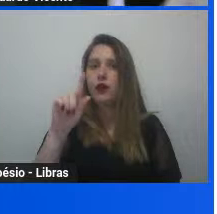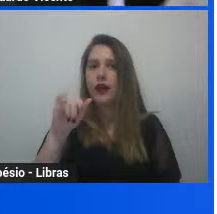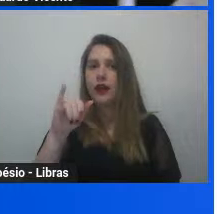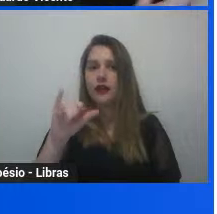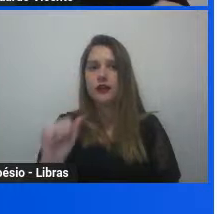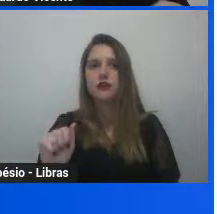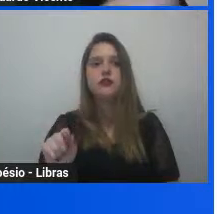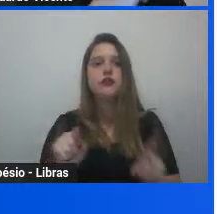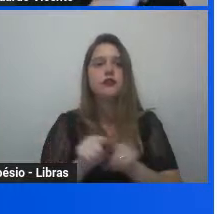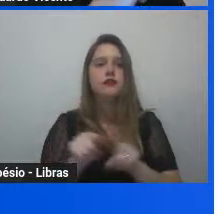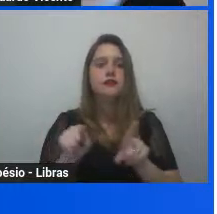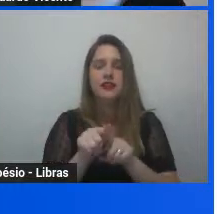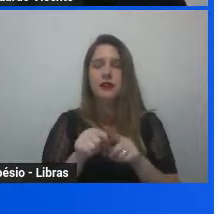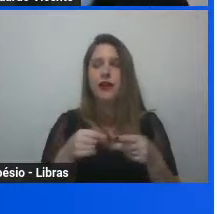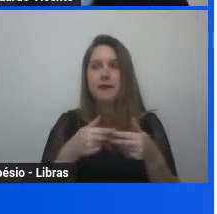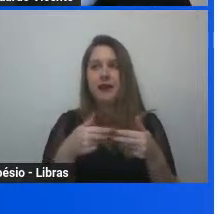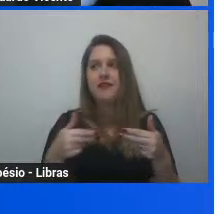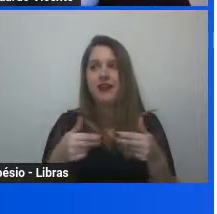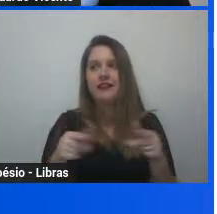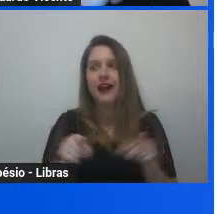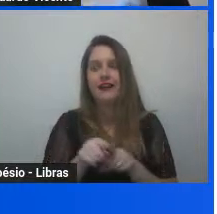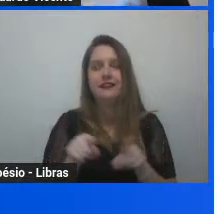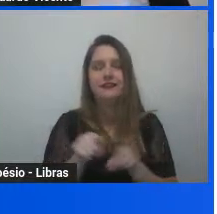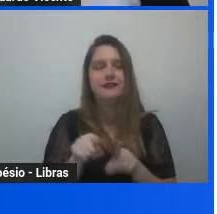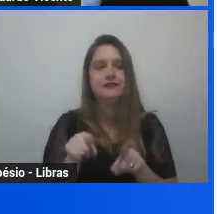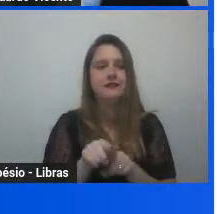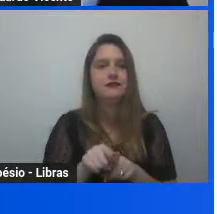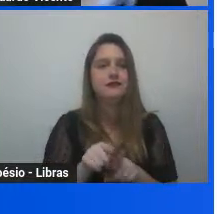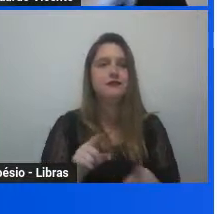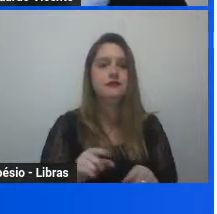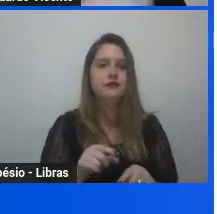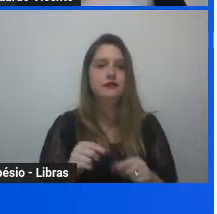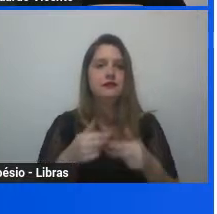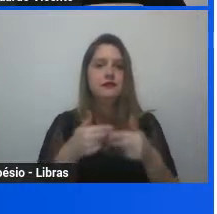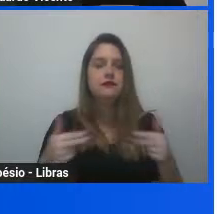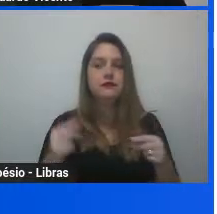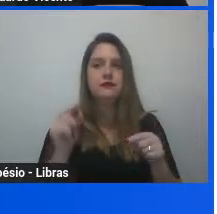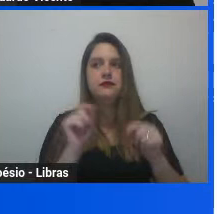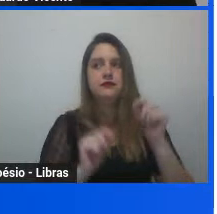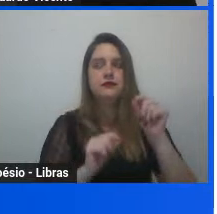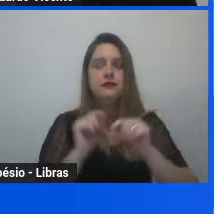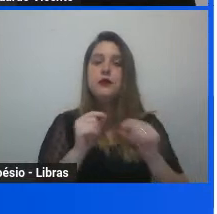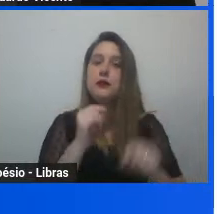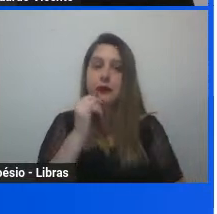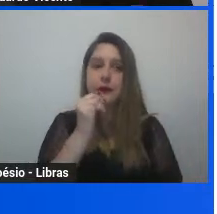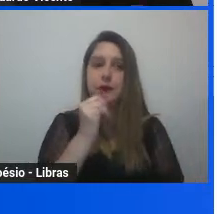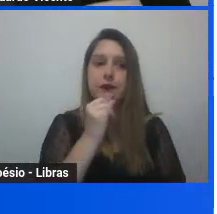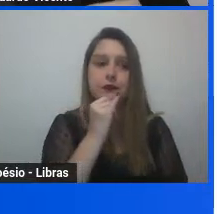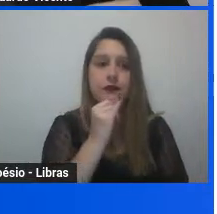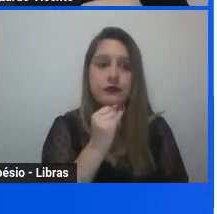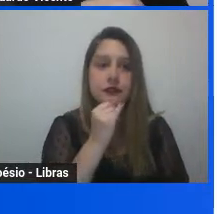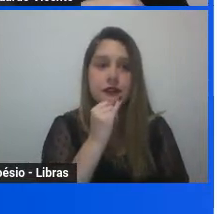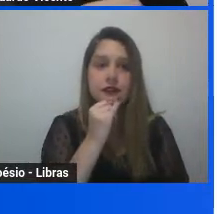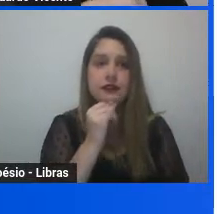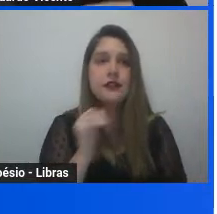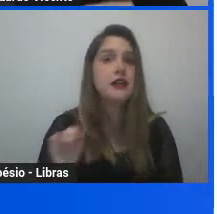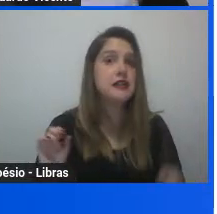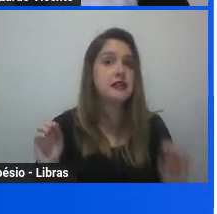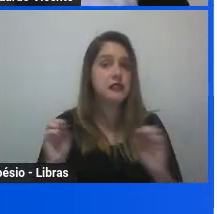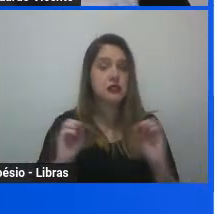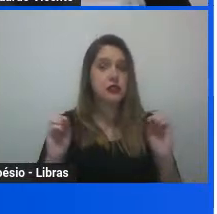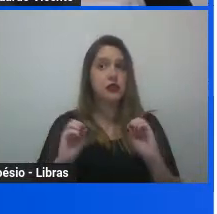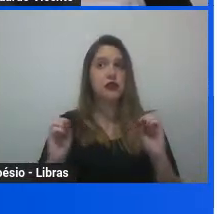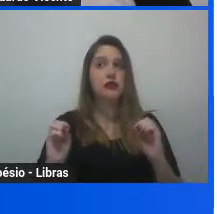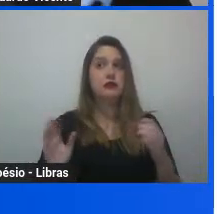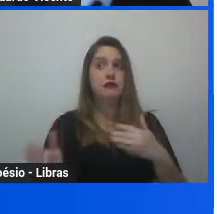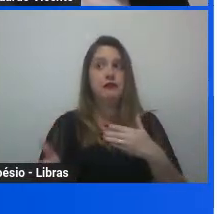muito sangue. Para você ter uma ideia, se alguém fraturou o fêmur, por exemplo, sendo uma fratura fechada, ou